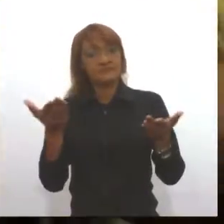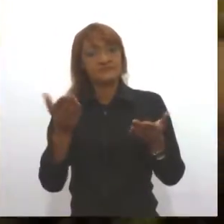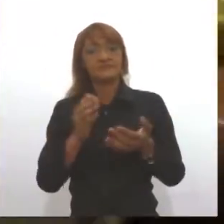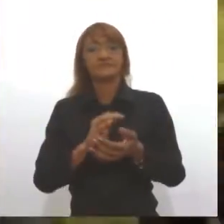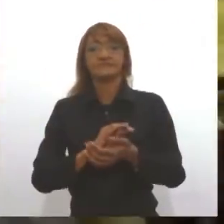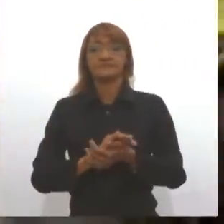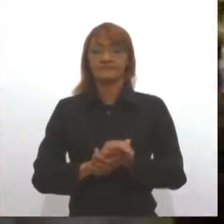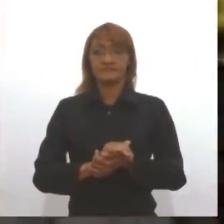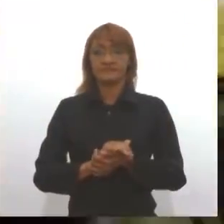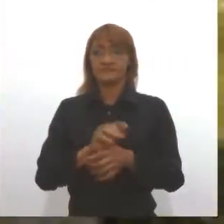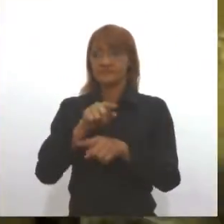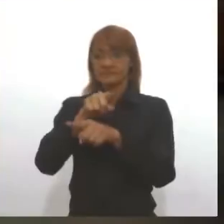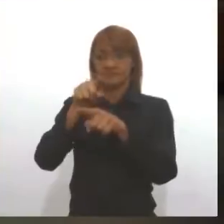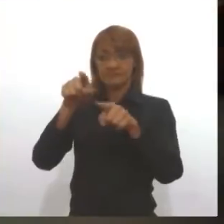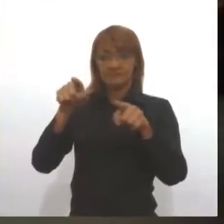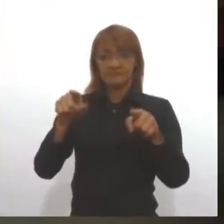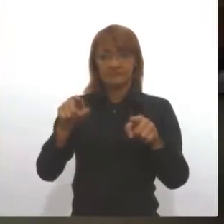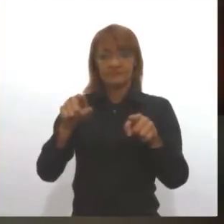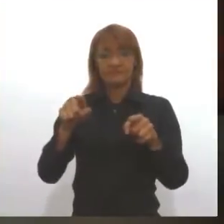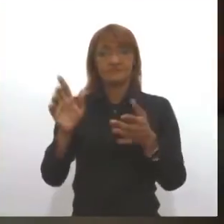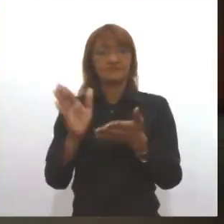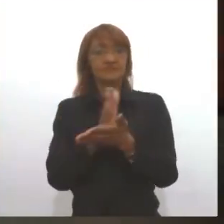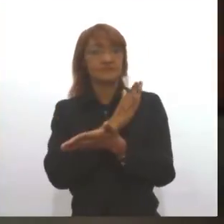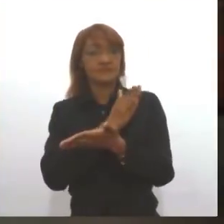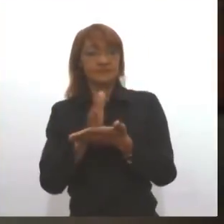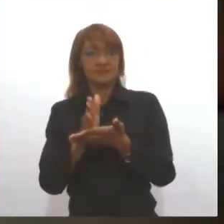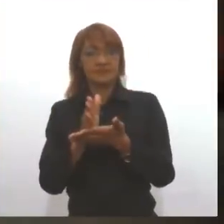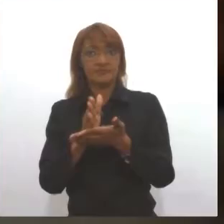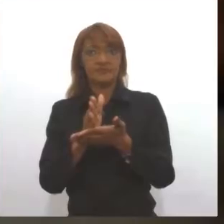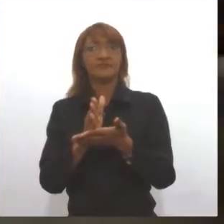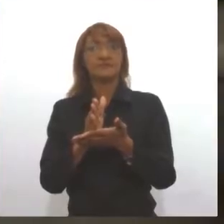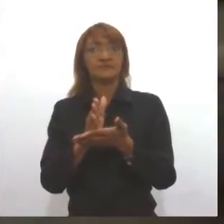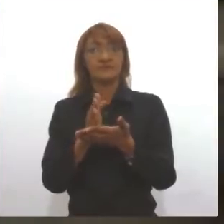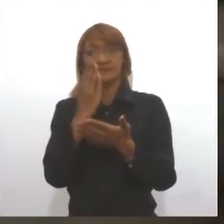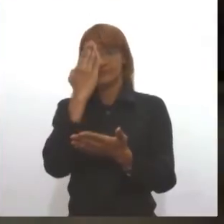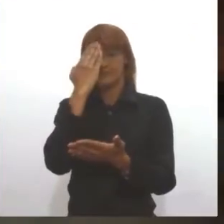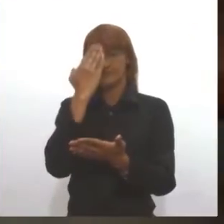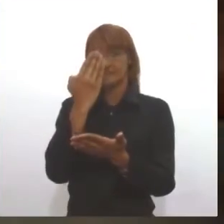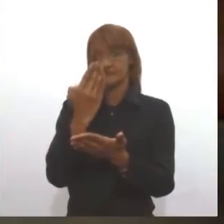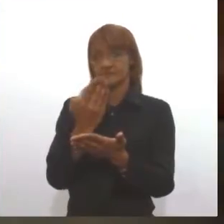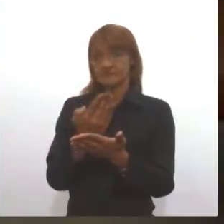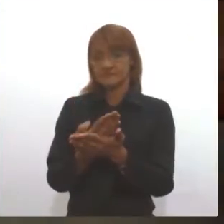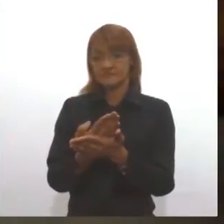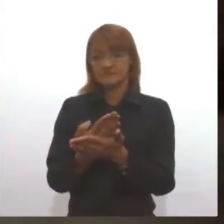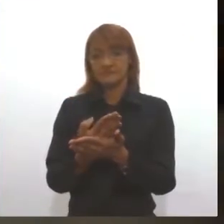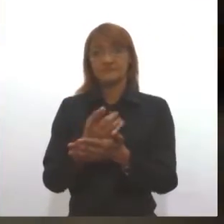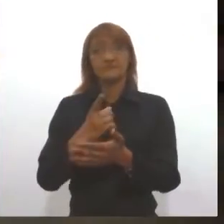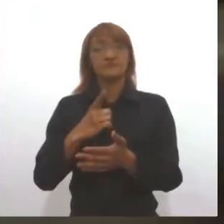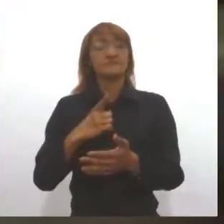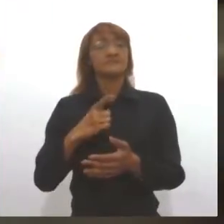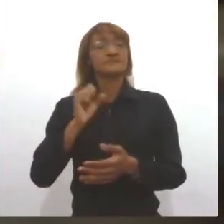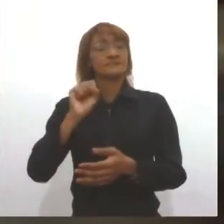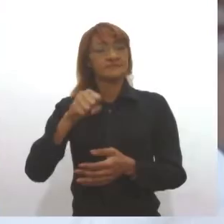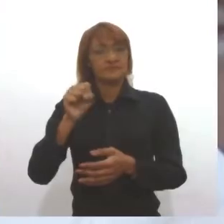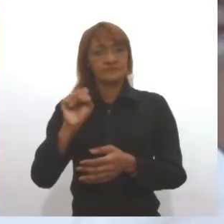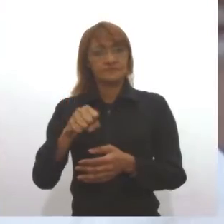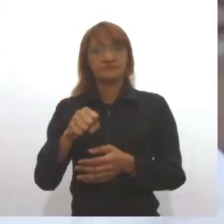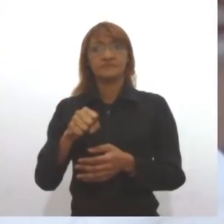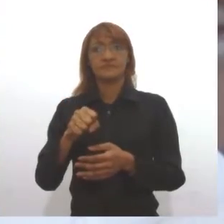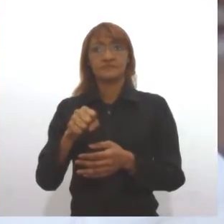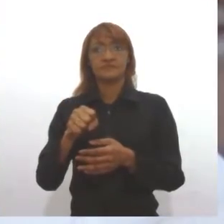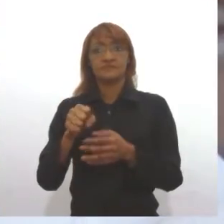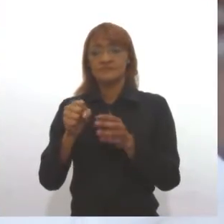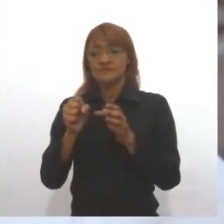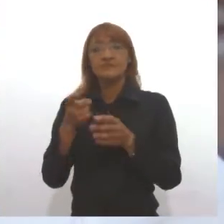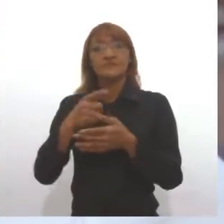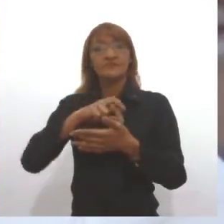Para todos que praticam determinada crença, existe um conjunto de comprovações a partir das